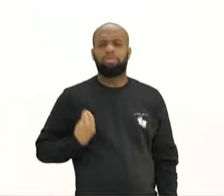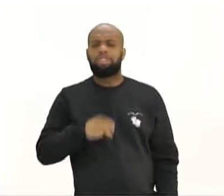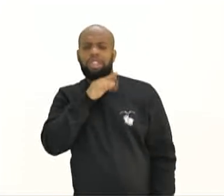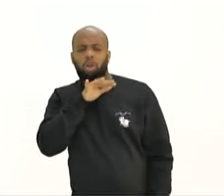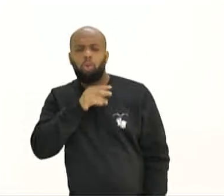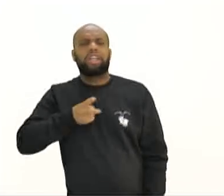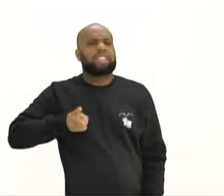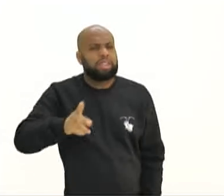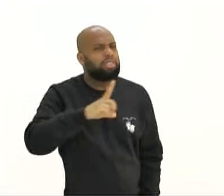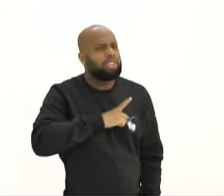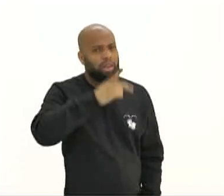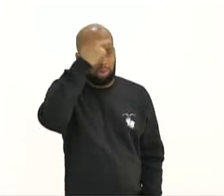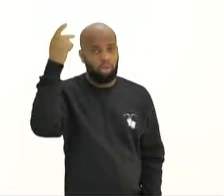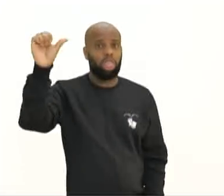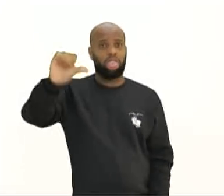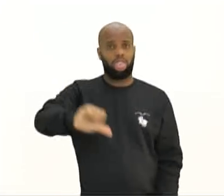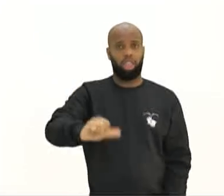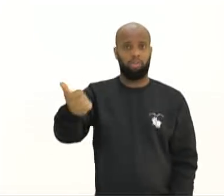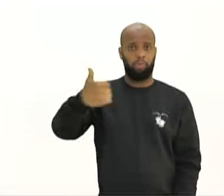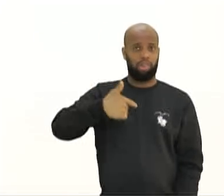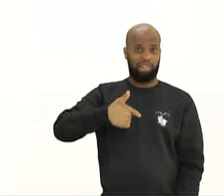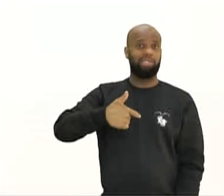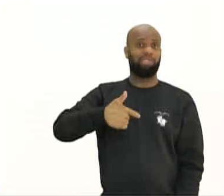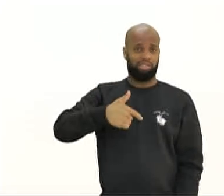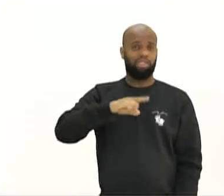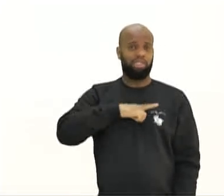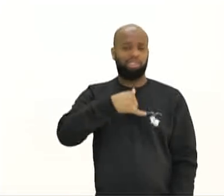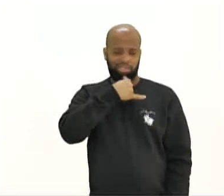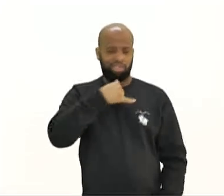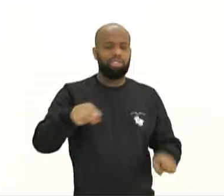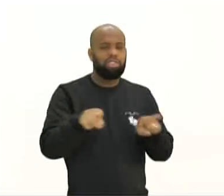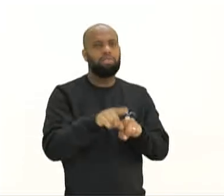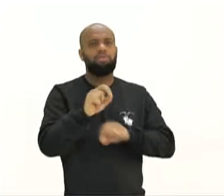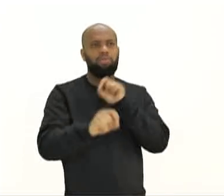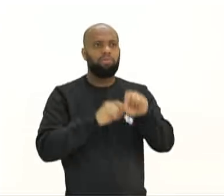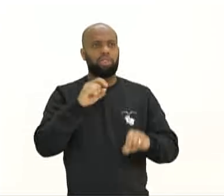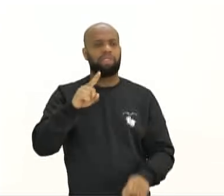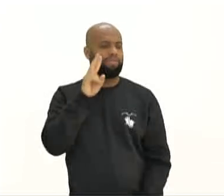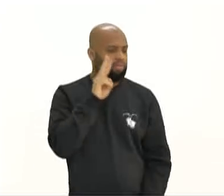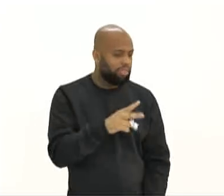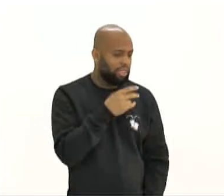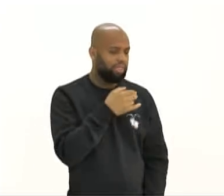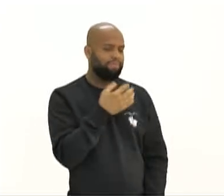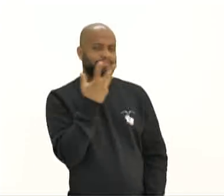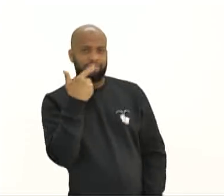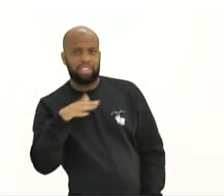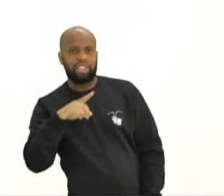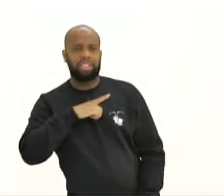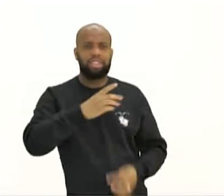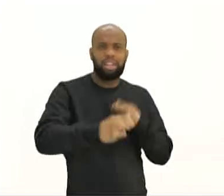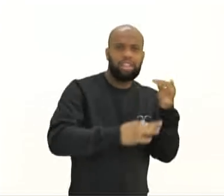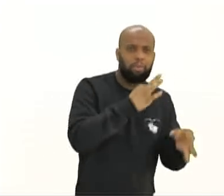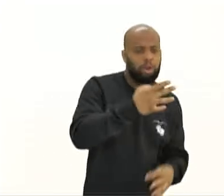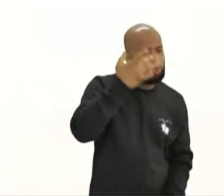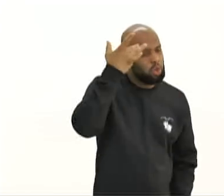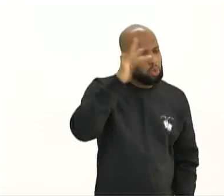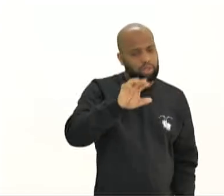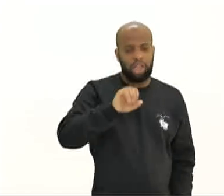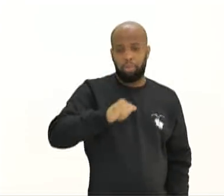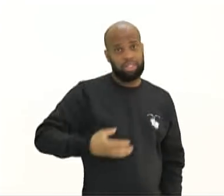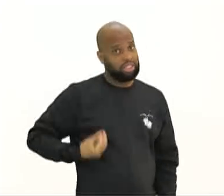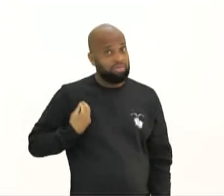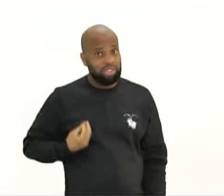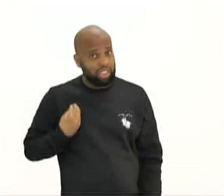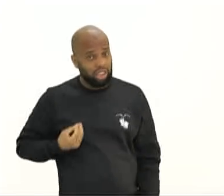que pode estar pior. A parte mais triste para ela foi ver as crianças que estavam em tratamento e que não sabiam quanto